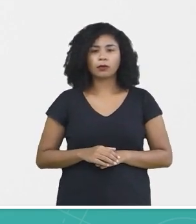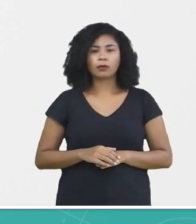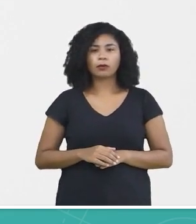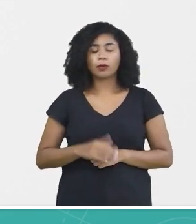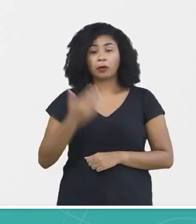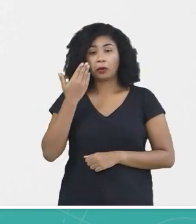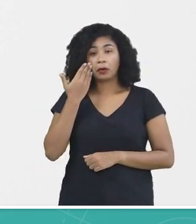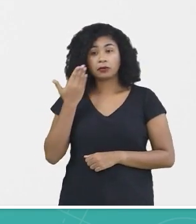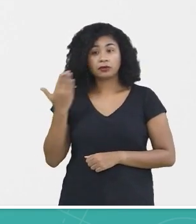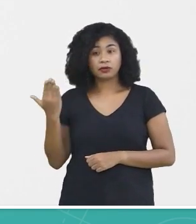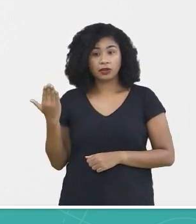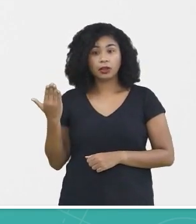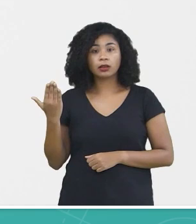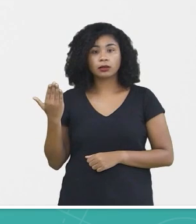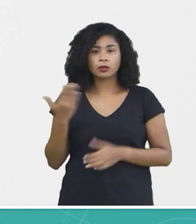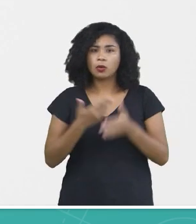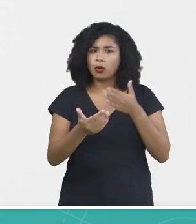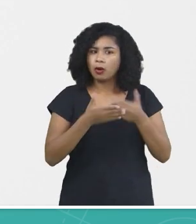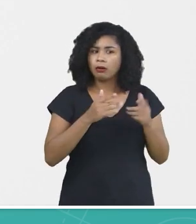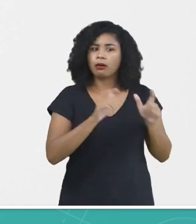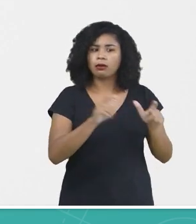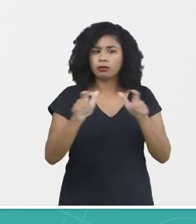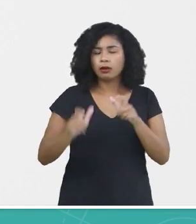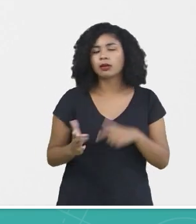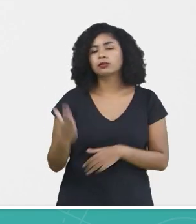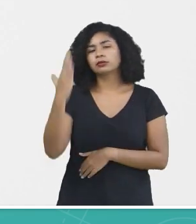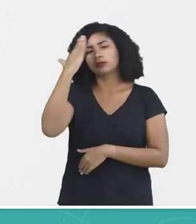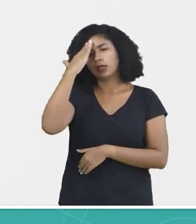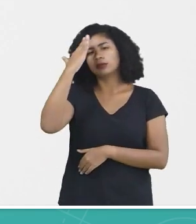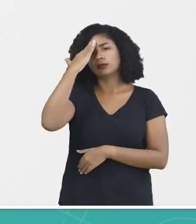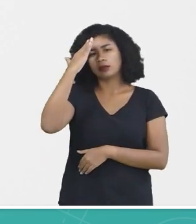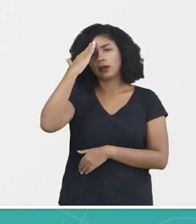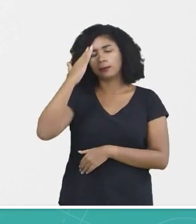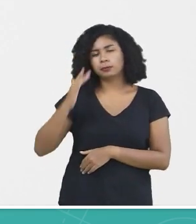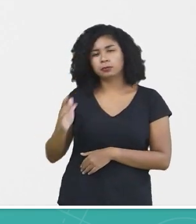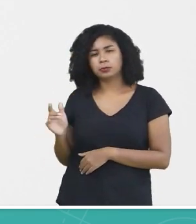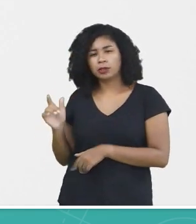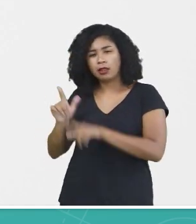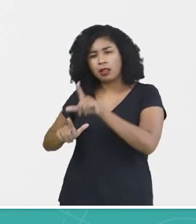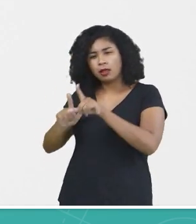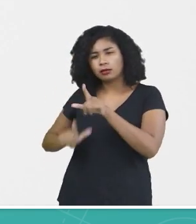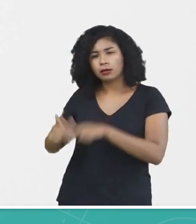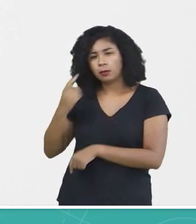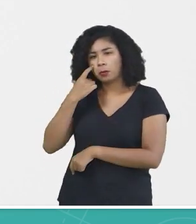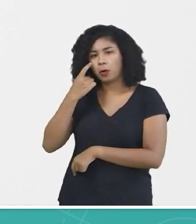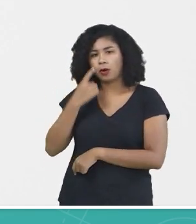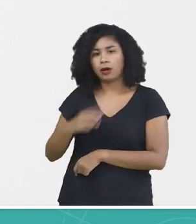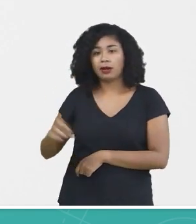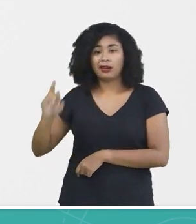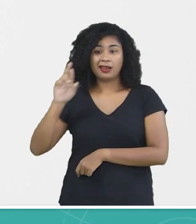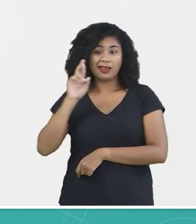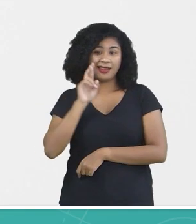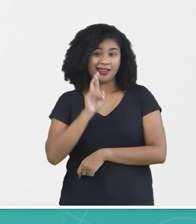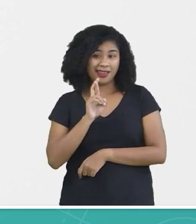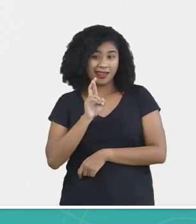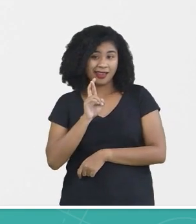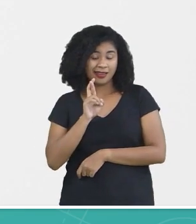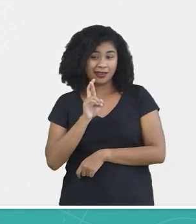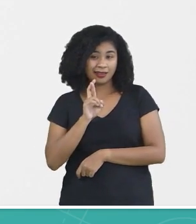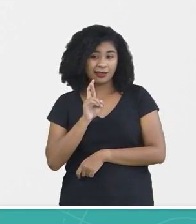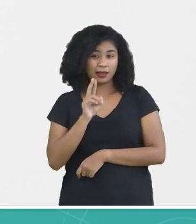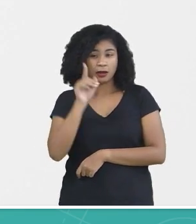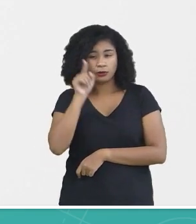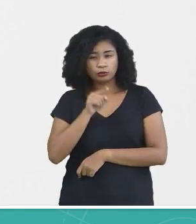mundo, é claro, basta conhecer um pouquinho de matemática. Você vai entender que R, duas barrinhas S. Ele está falando que